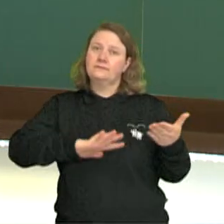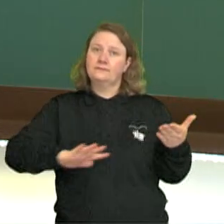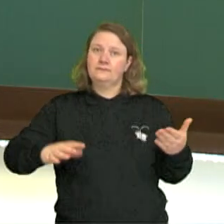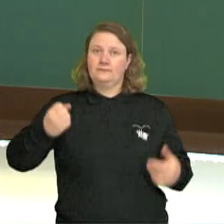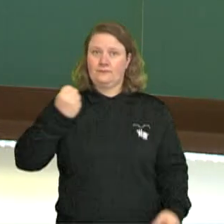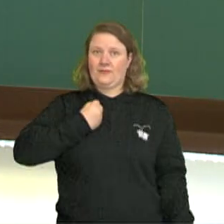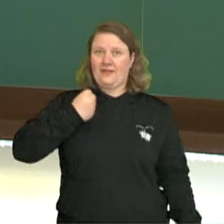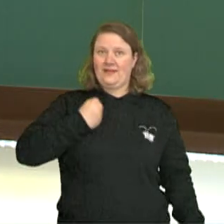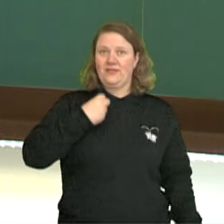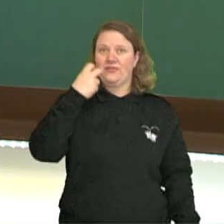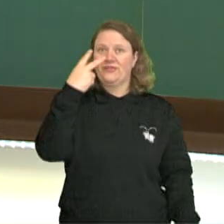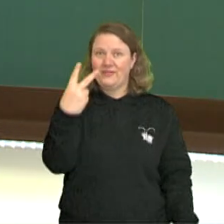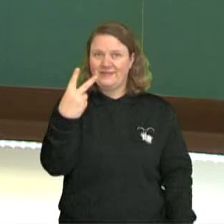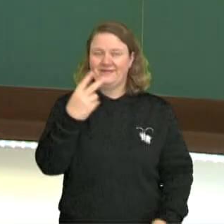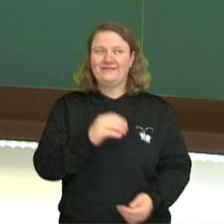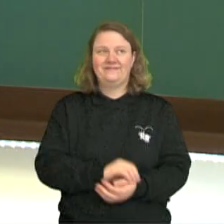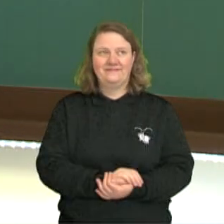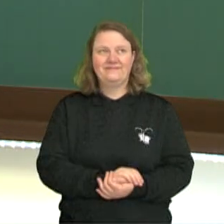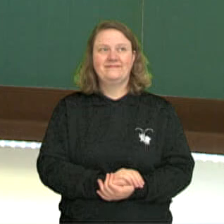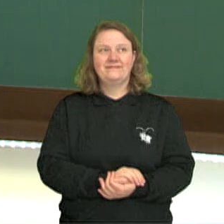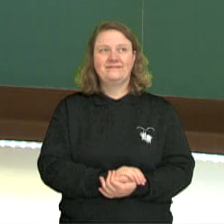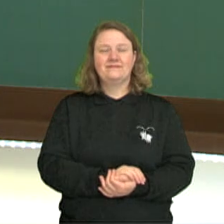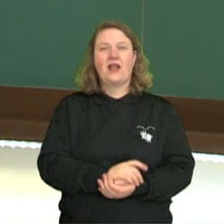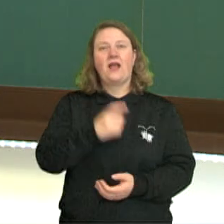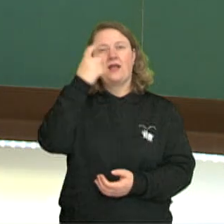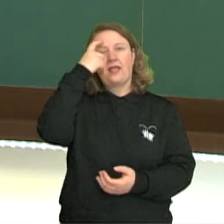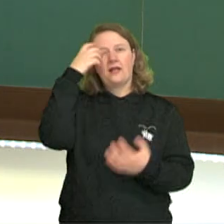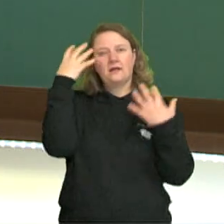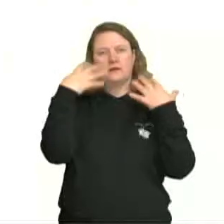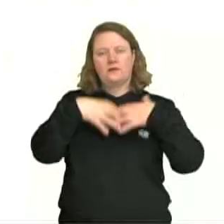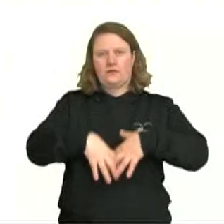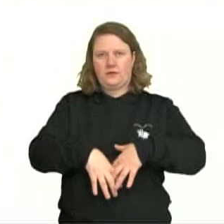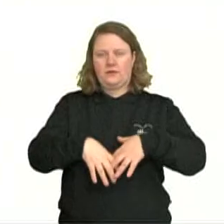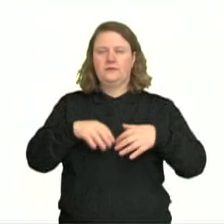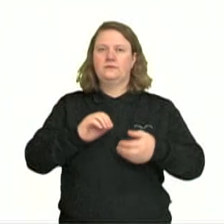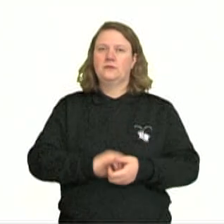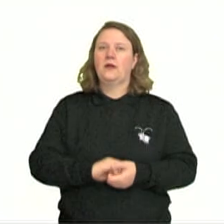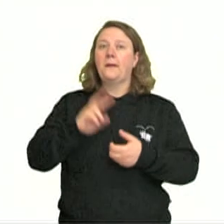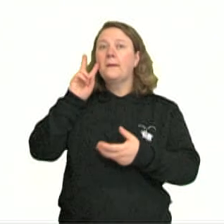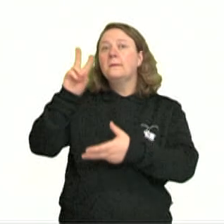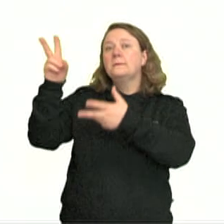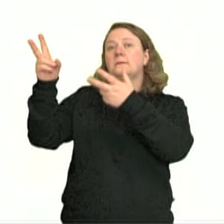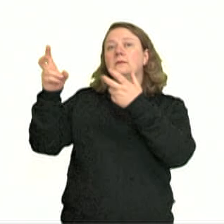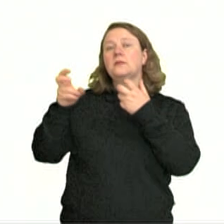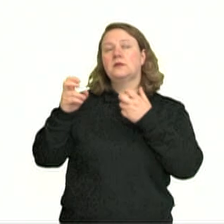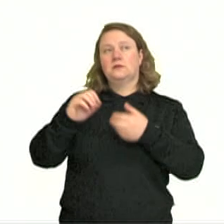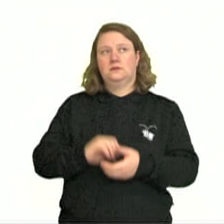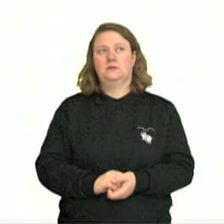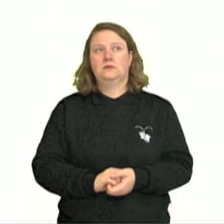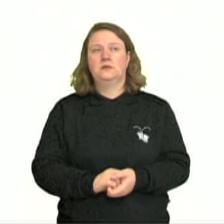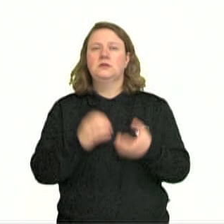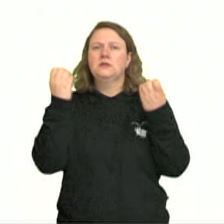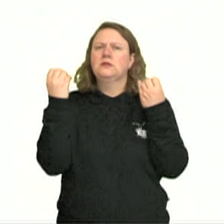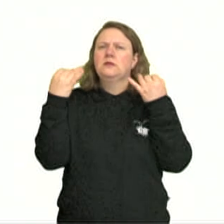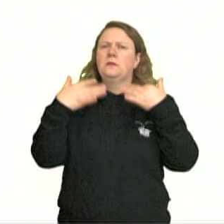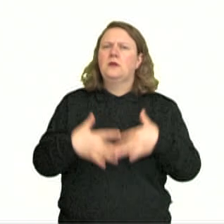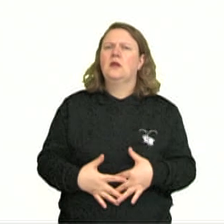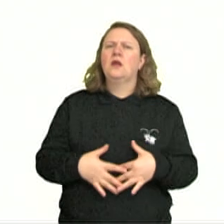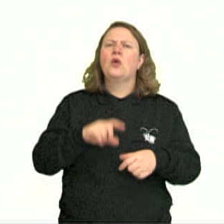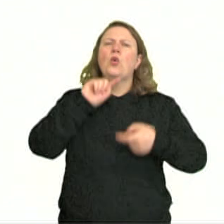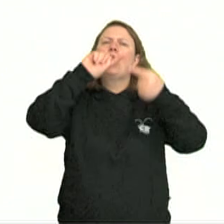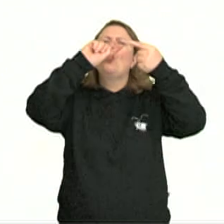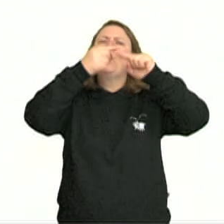agora para a nossa atividade 2, minha gente, a segunda reflexão da nossa aula, né? Observem o comando. Diga quais são as